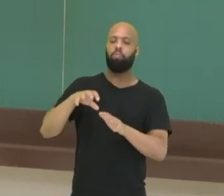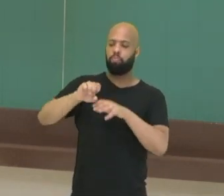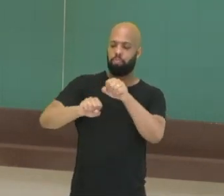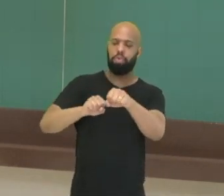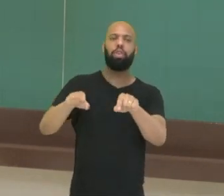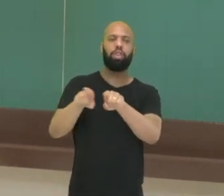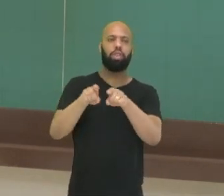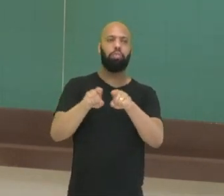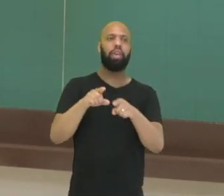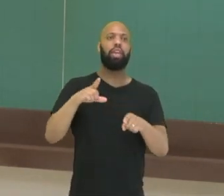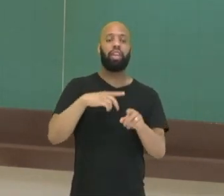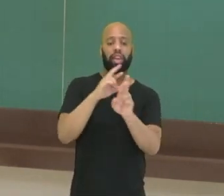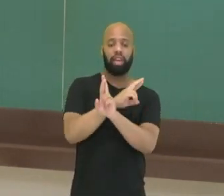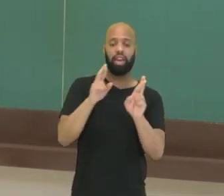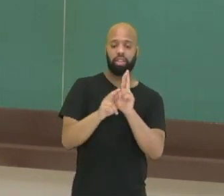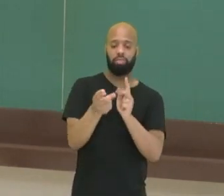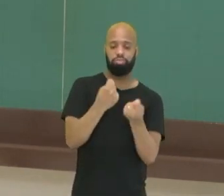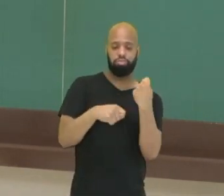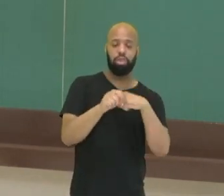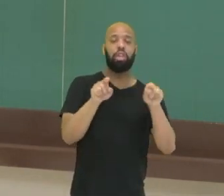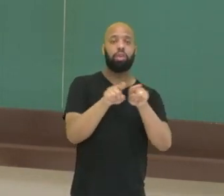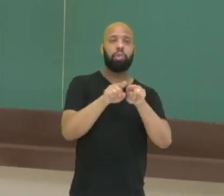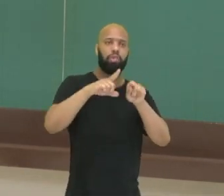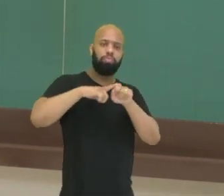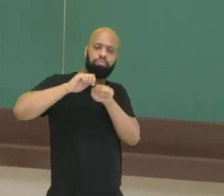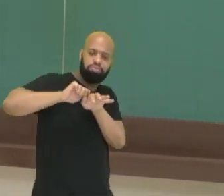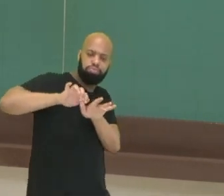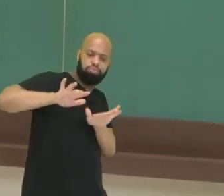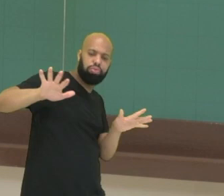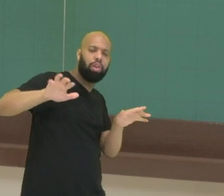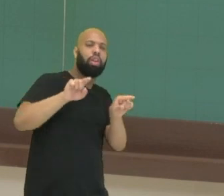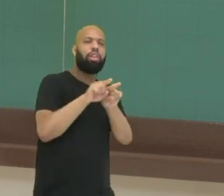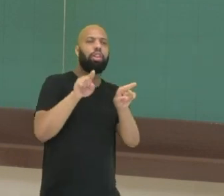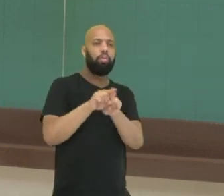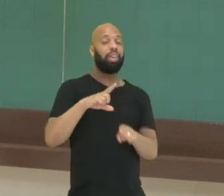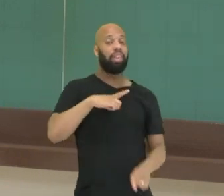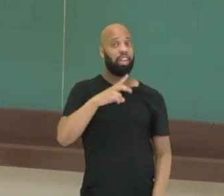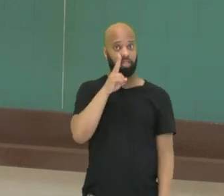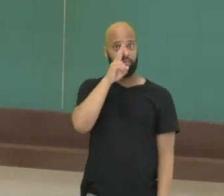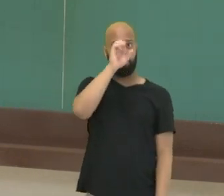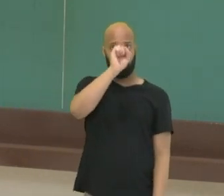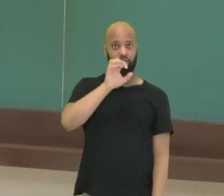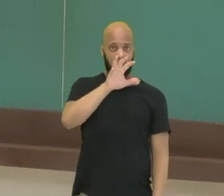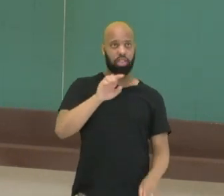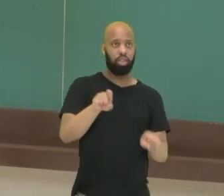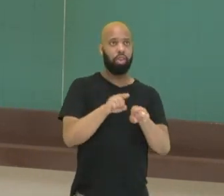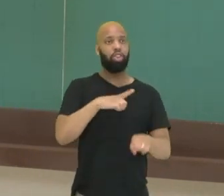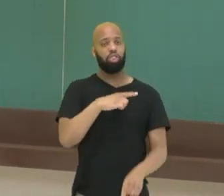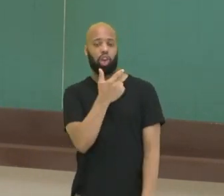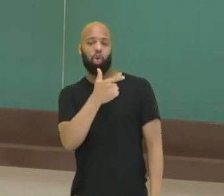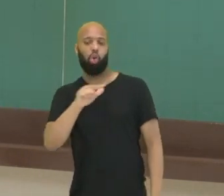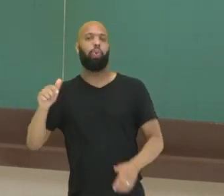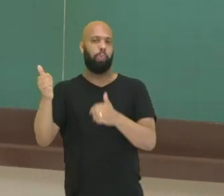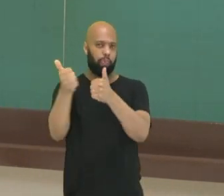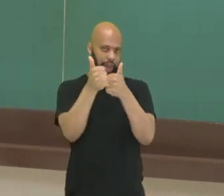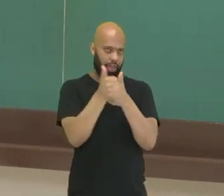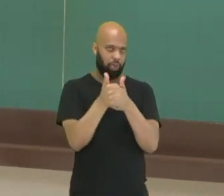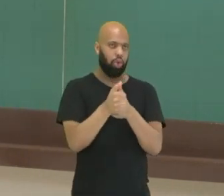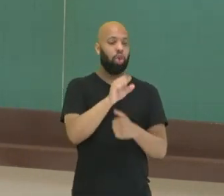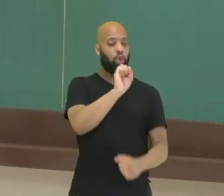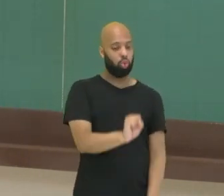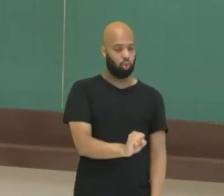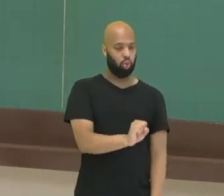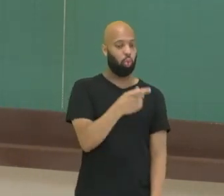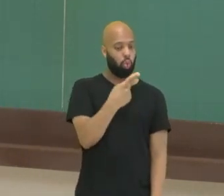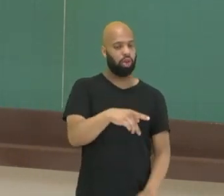de atividades econômicas, nós vamos ter essa expansão dessa atividade que foi tão intensa para as regiões vizinhas ali, sul